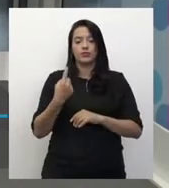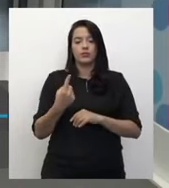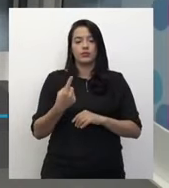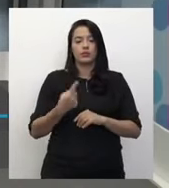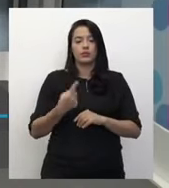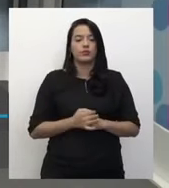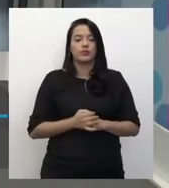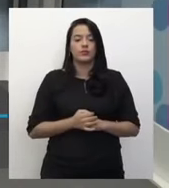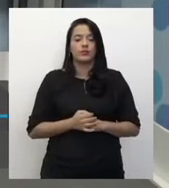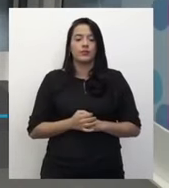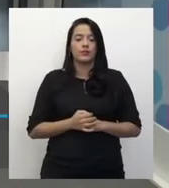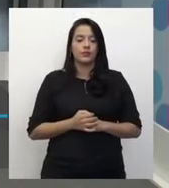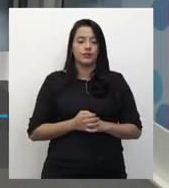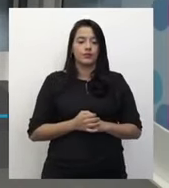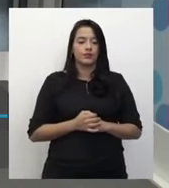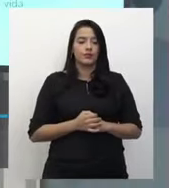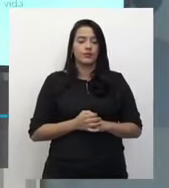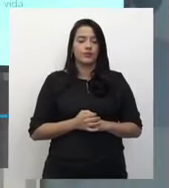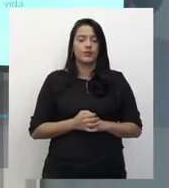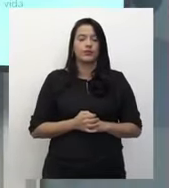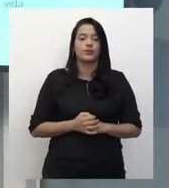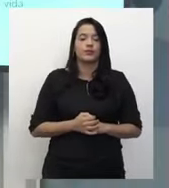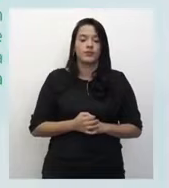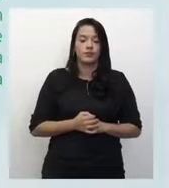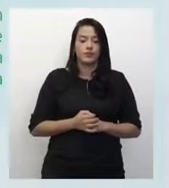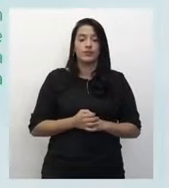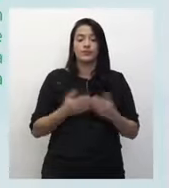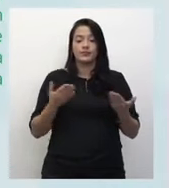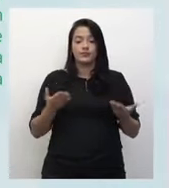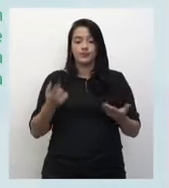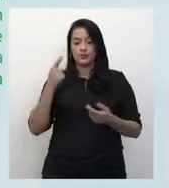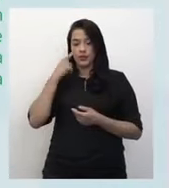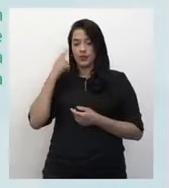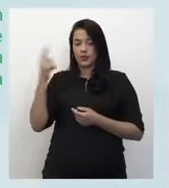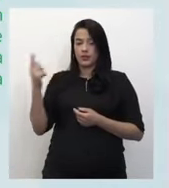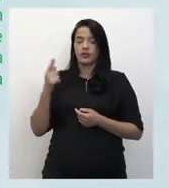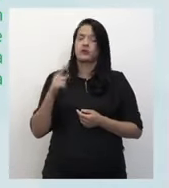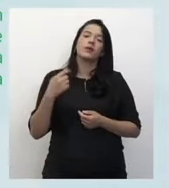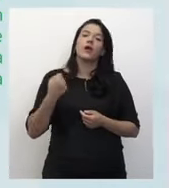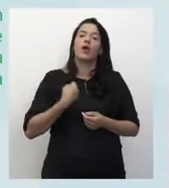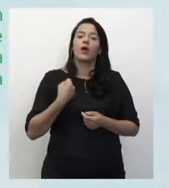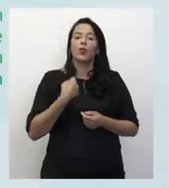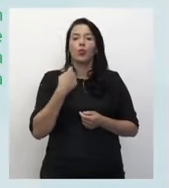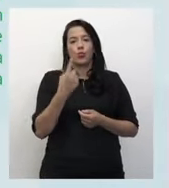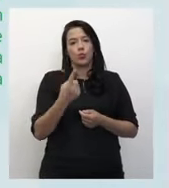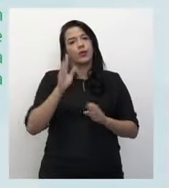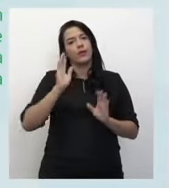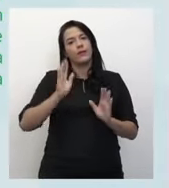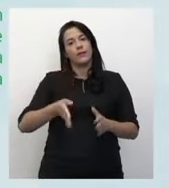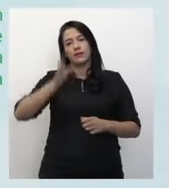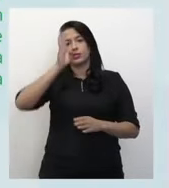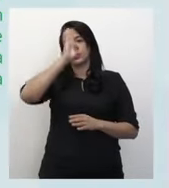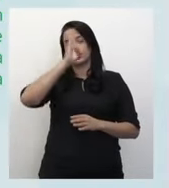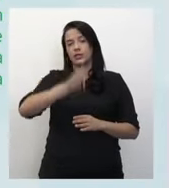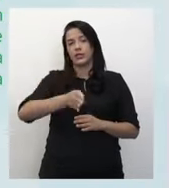né? Sim, naquele sim. primeiro comentário. Então vamos lá. A manchete 1 ela é mais objetiva. Por quê? Ela apresenta um